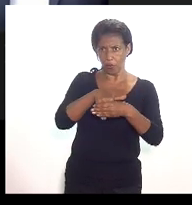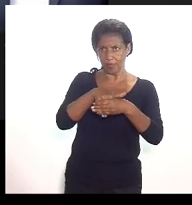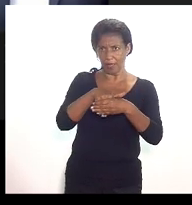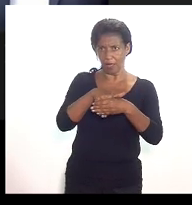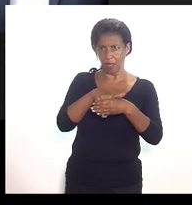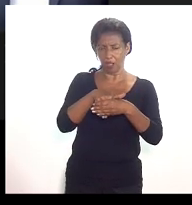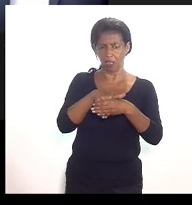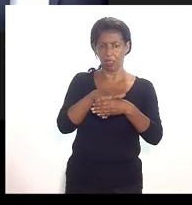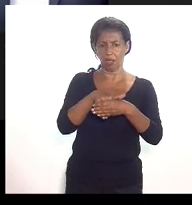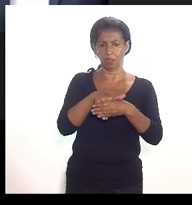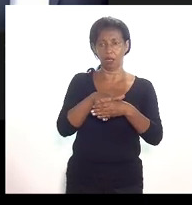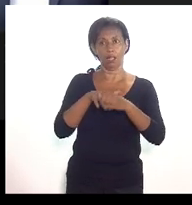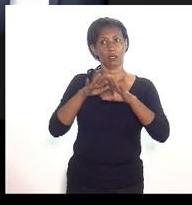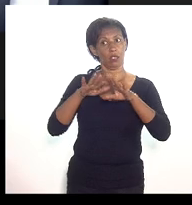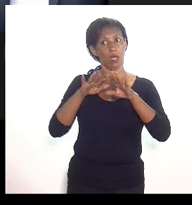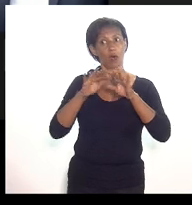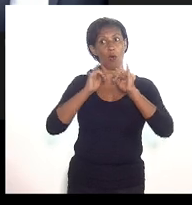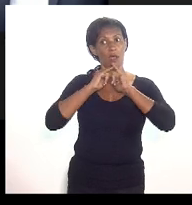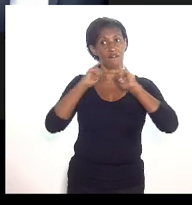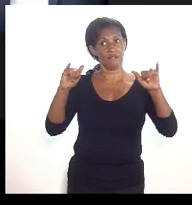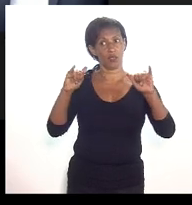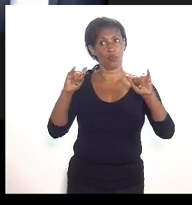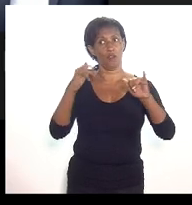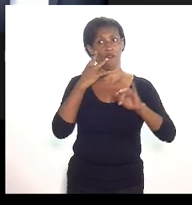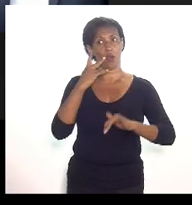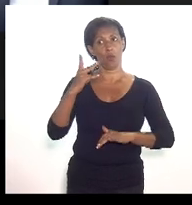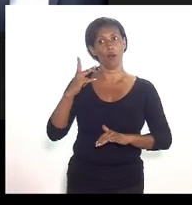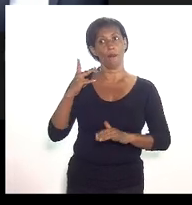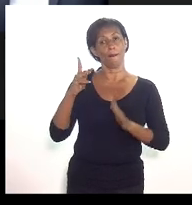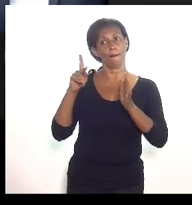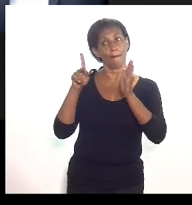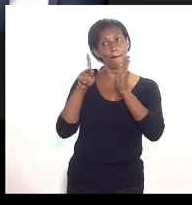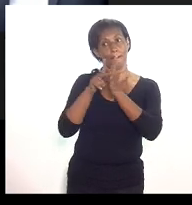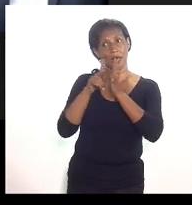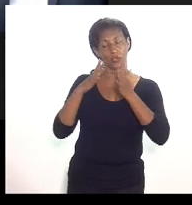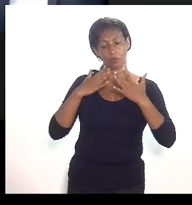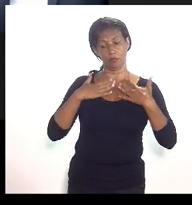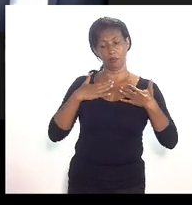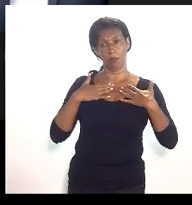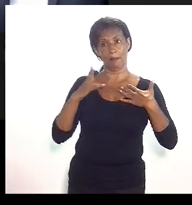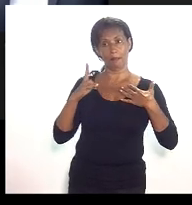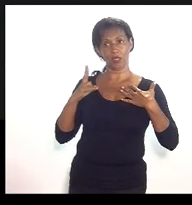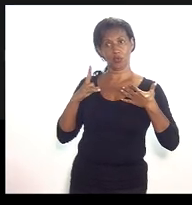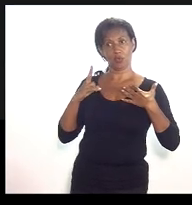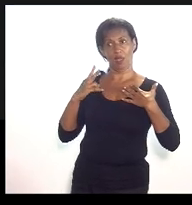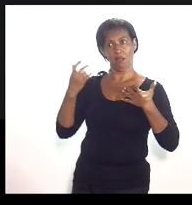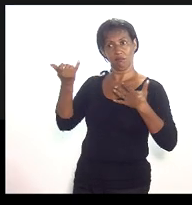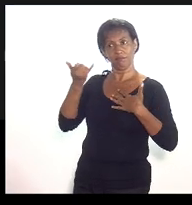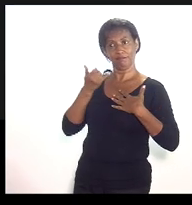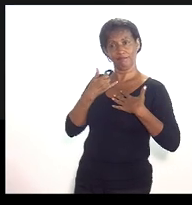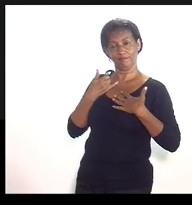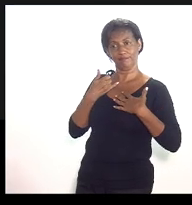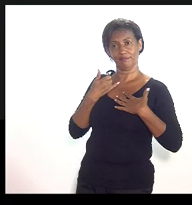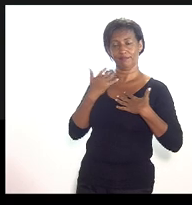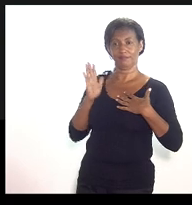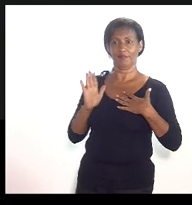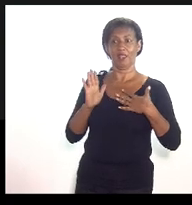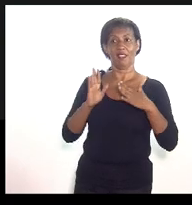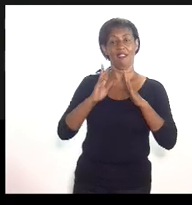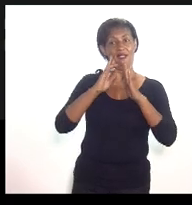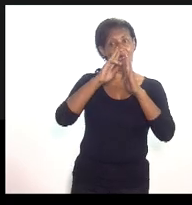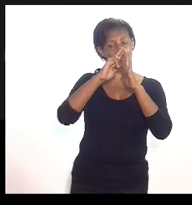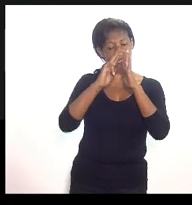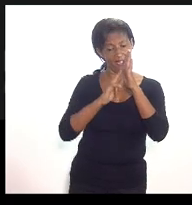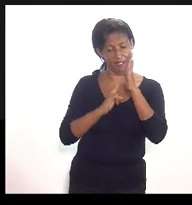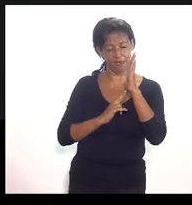ofício. Ele falou comigo. Não fez isso no grupo. A regra nova vale para a próxima. Porque aí, ou seja,